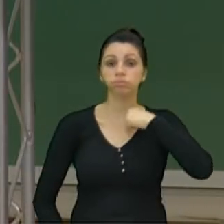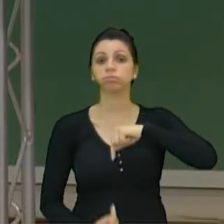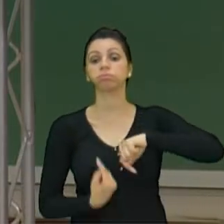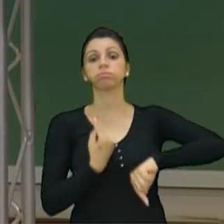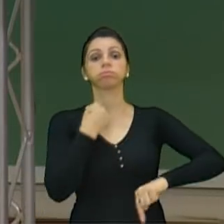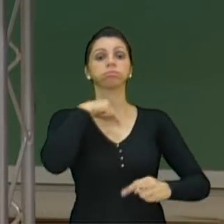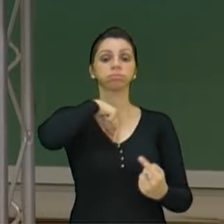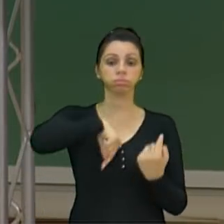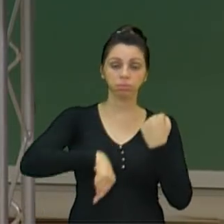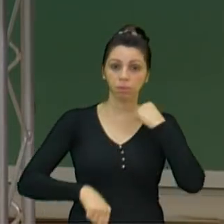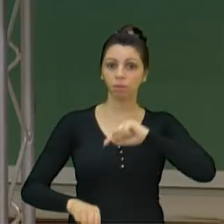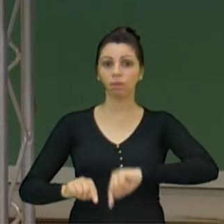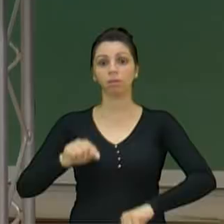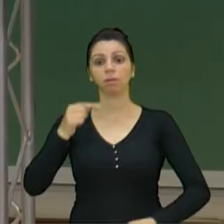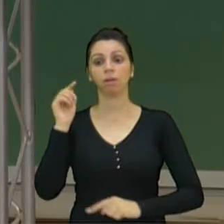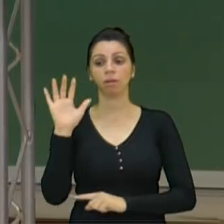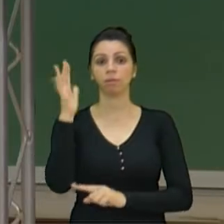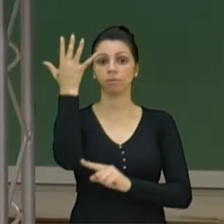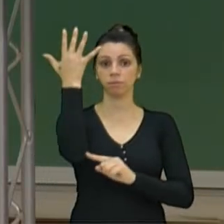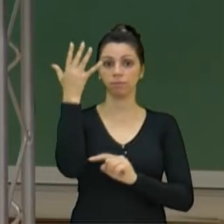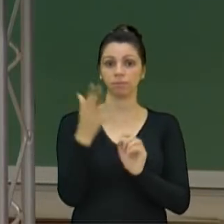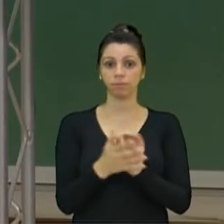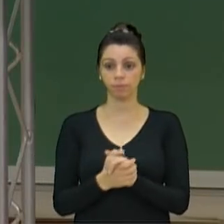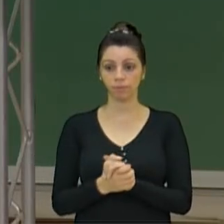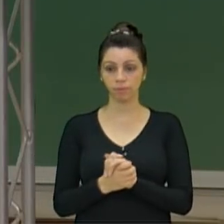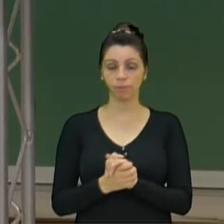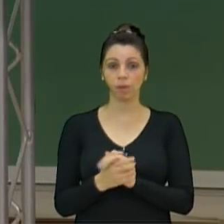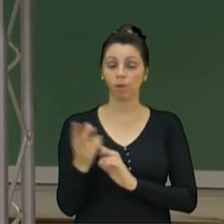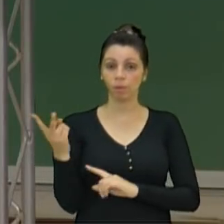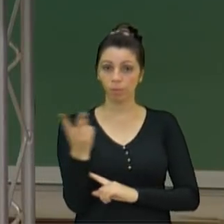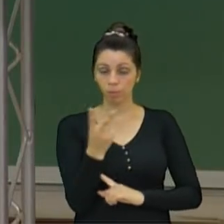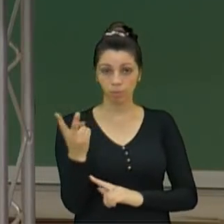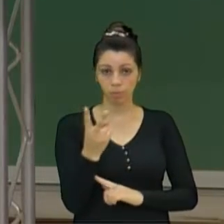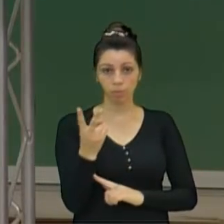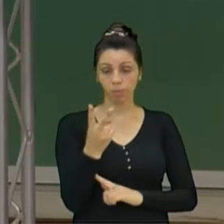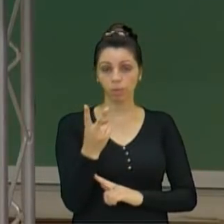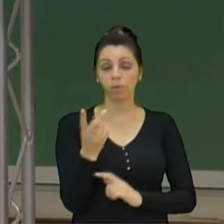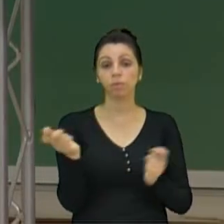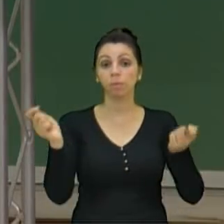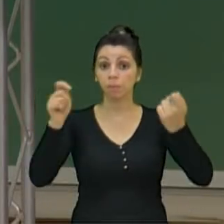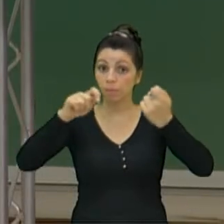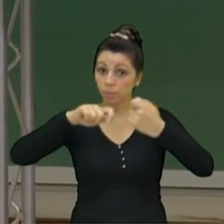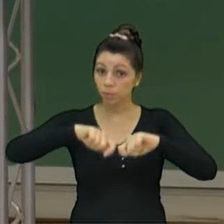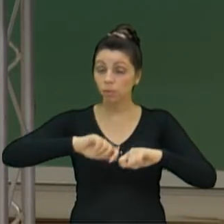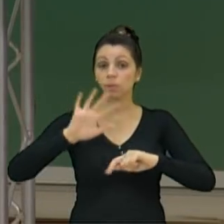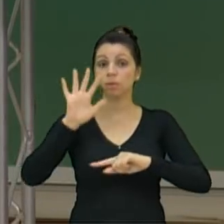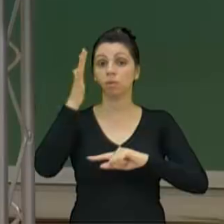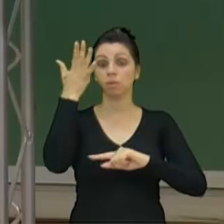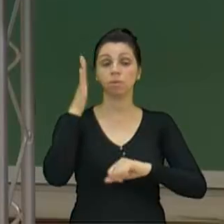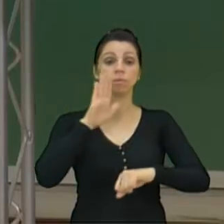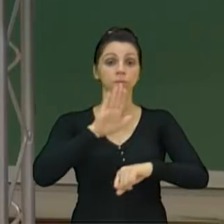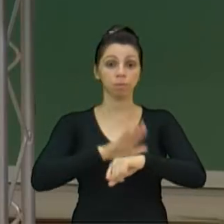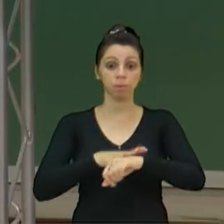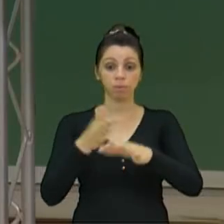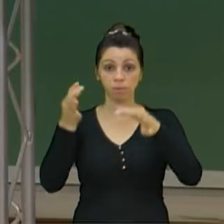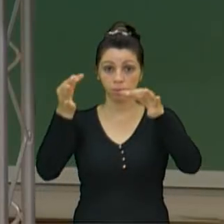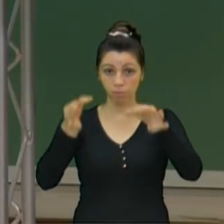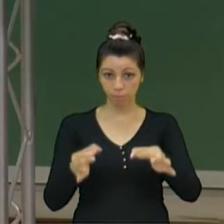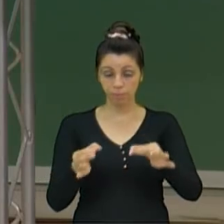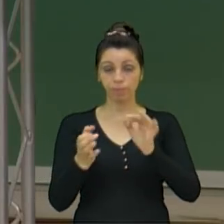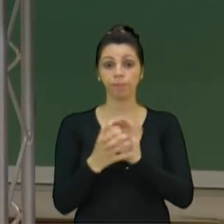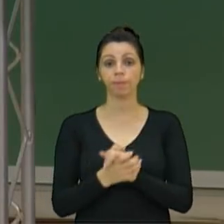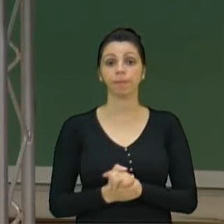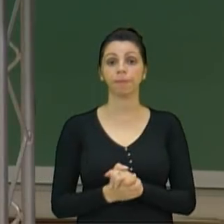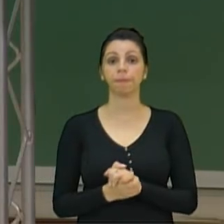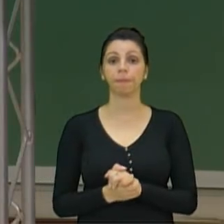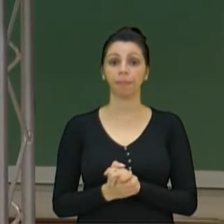células e tirando o gás carbônico delas, tá? Então, os dois processos precisam acontecer no momento certo, né? Para